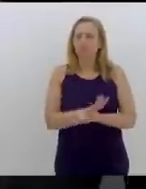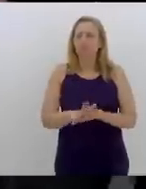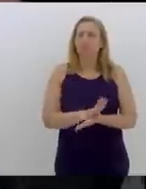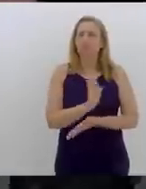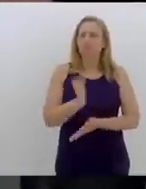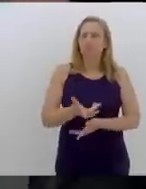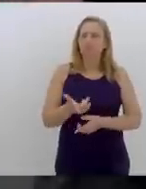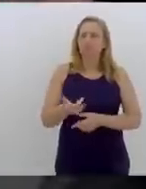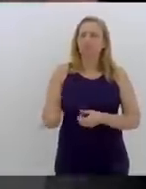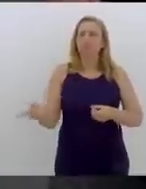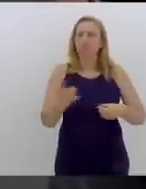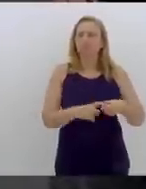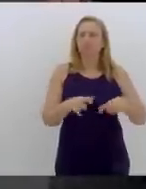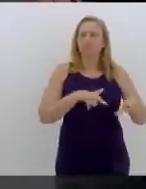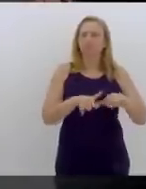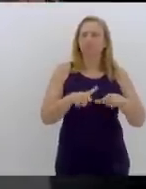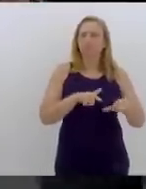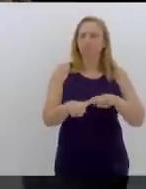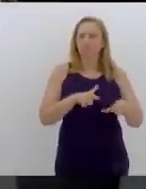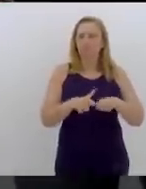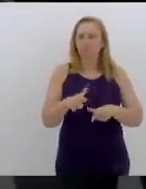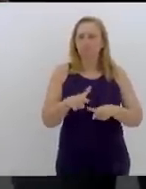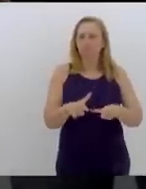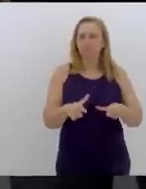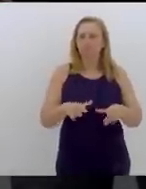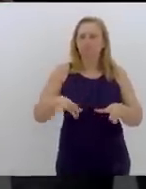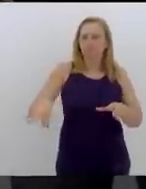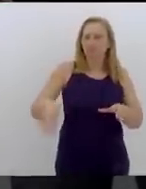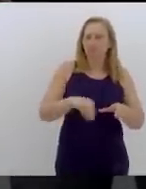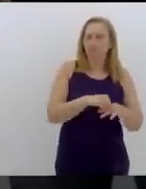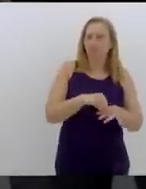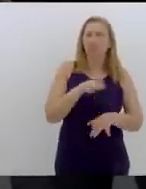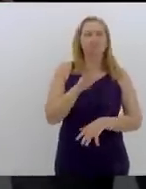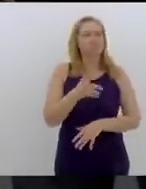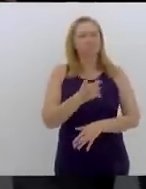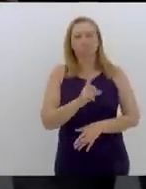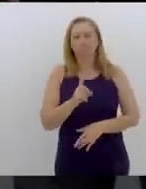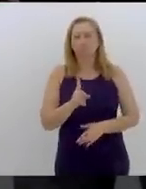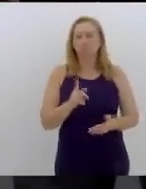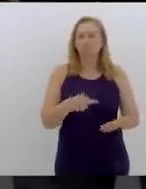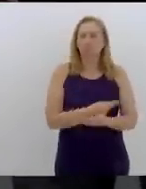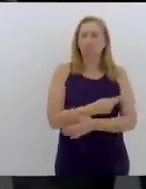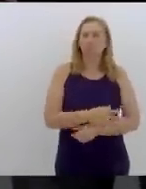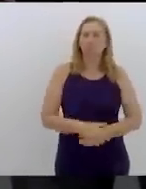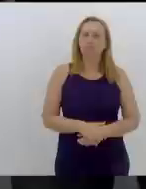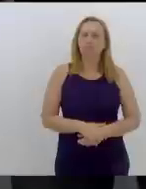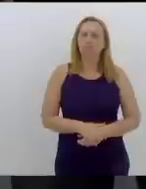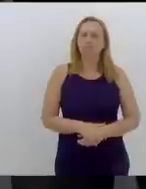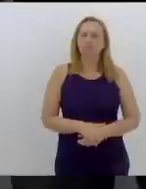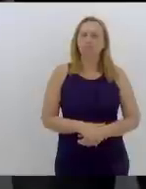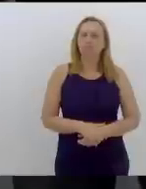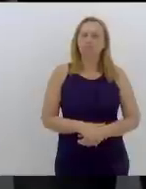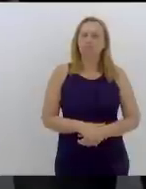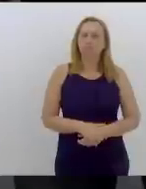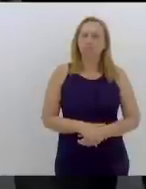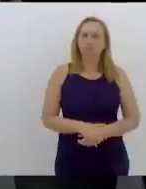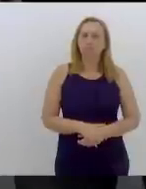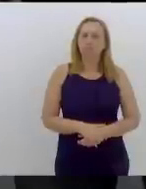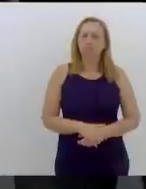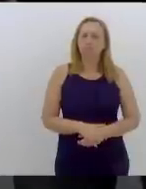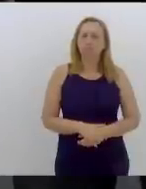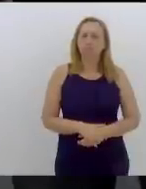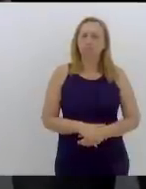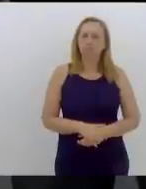na ativa eu tenho uma documentação que diz que era para mim ser reintegrado eu não fui reintegrado eu tenho aqui laudo de lesão corporal